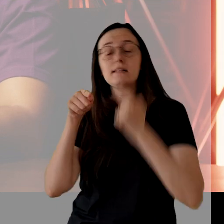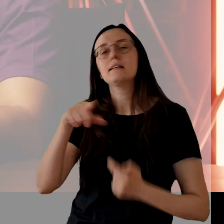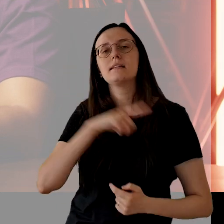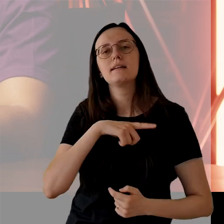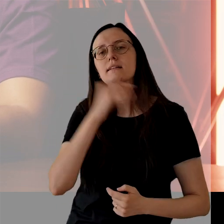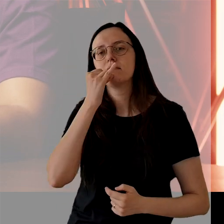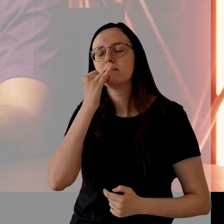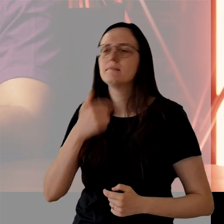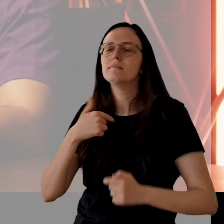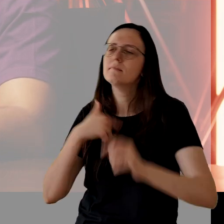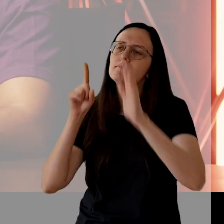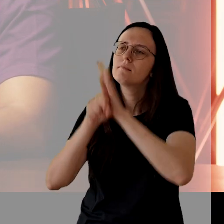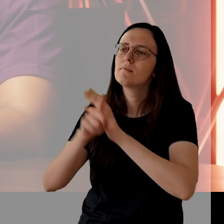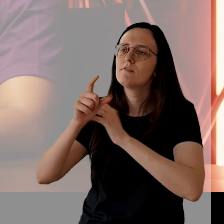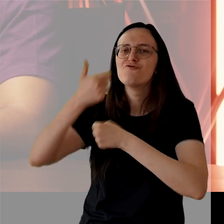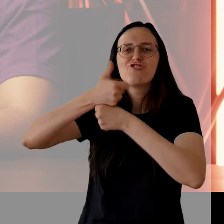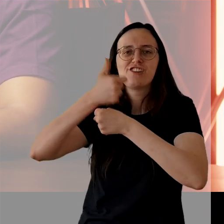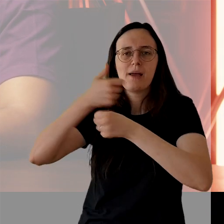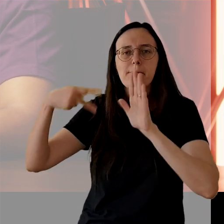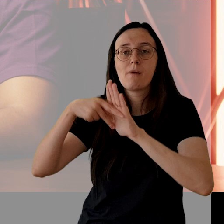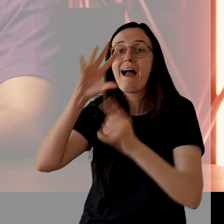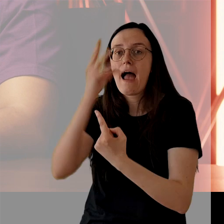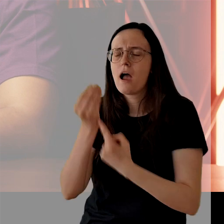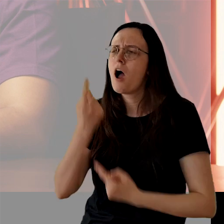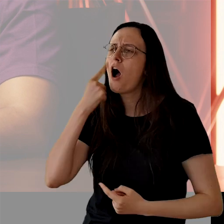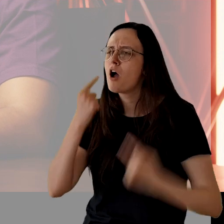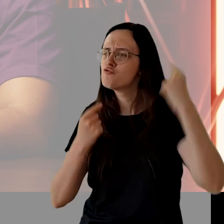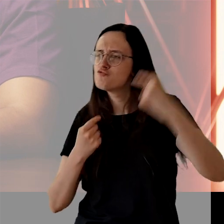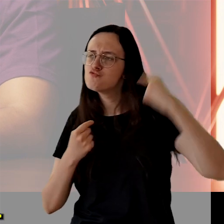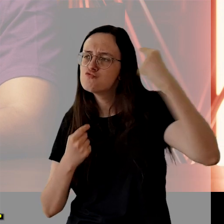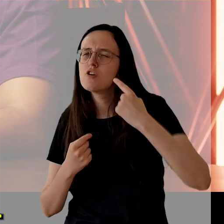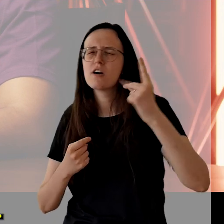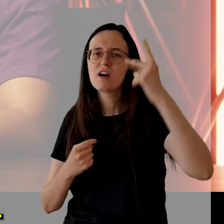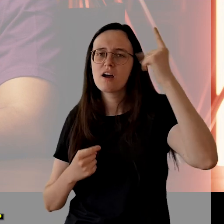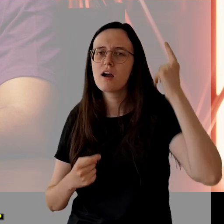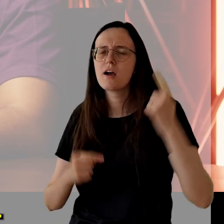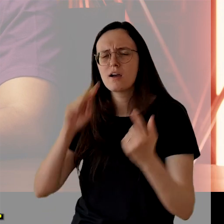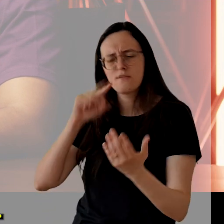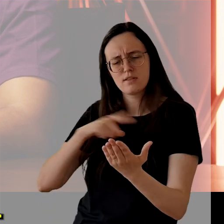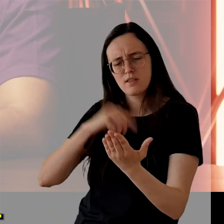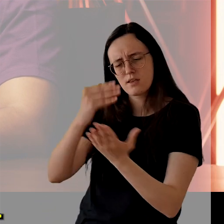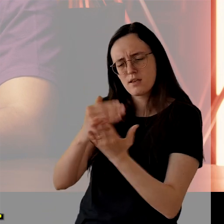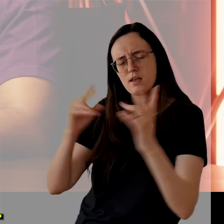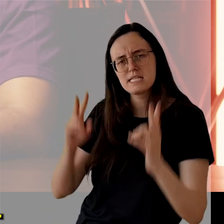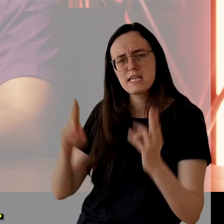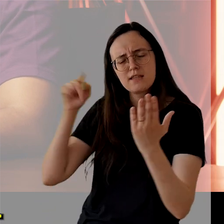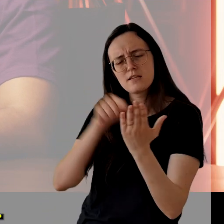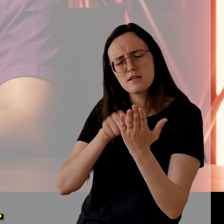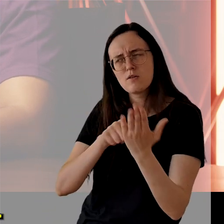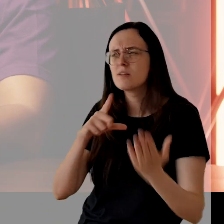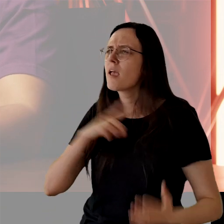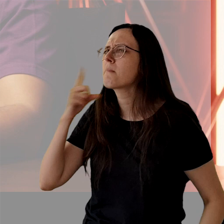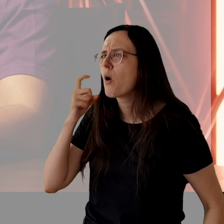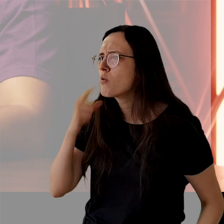exemplo, perguntar para a direção de arte se o ventilador antigo que era descrito numa determinada cena fazia barulho,